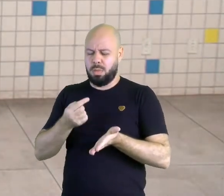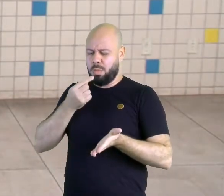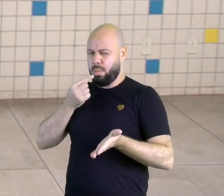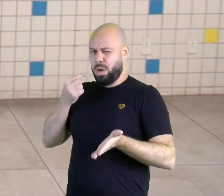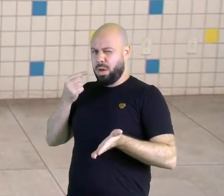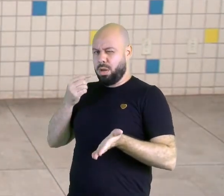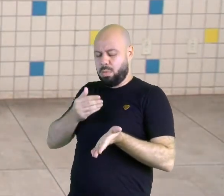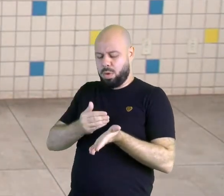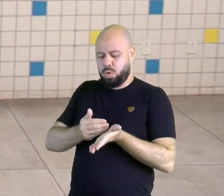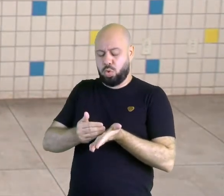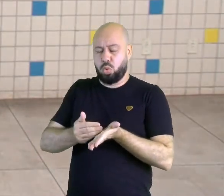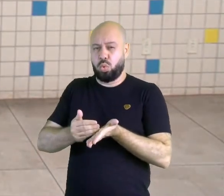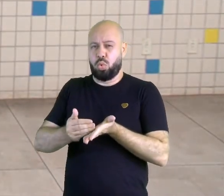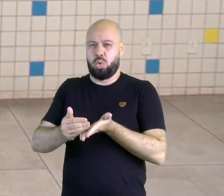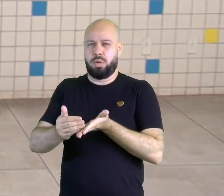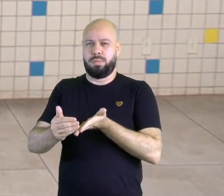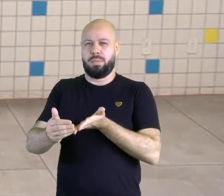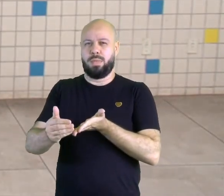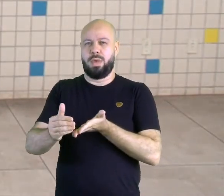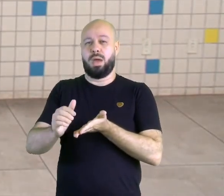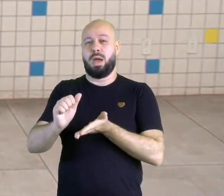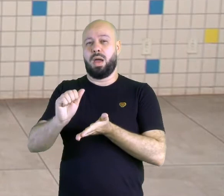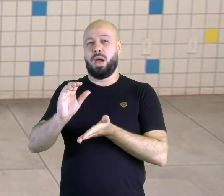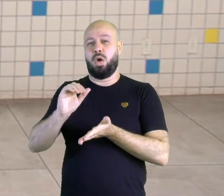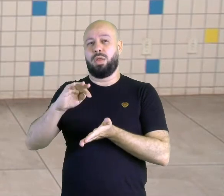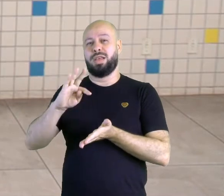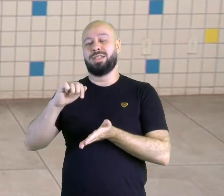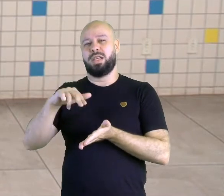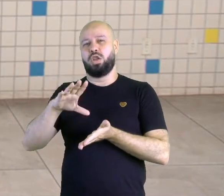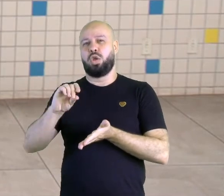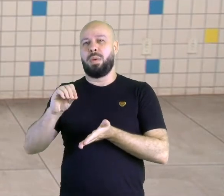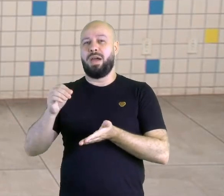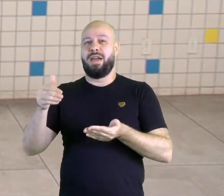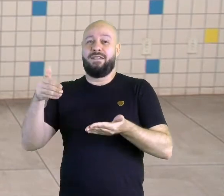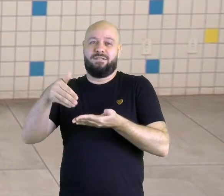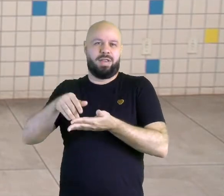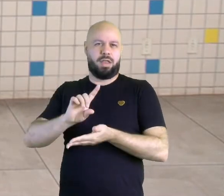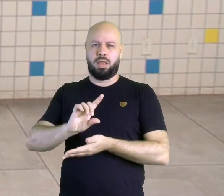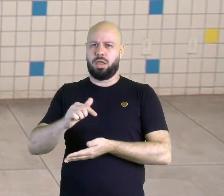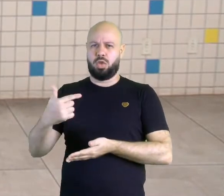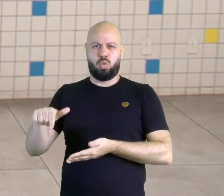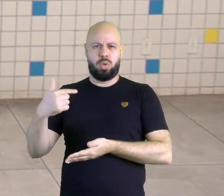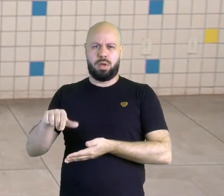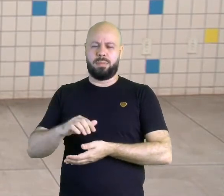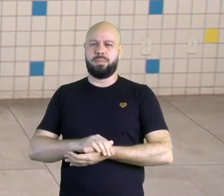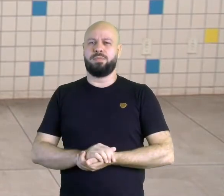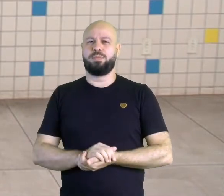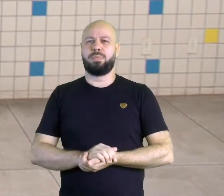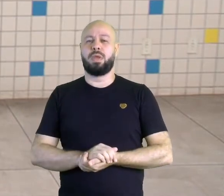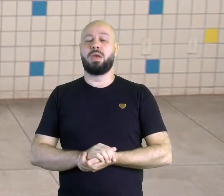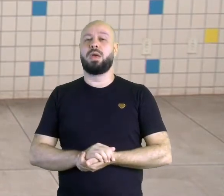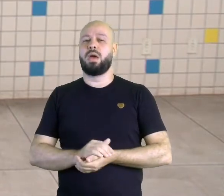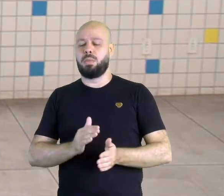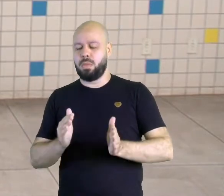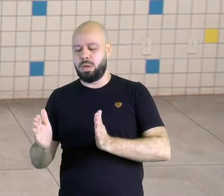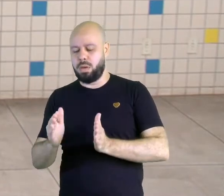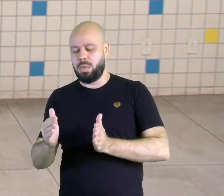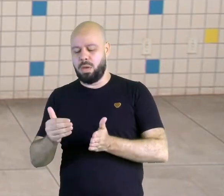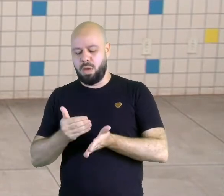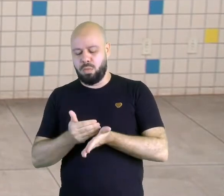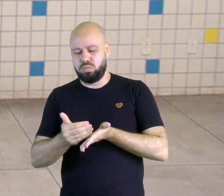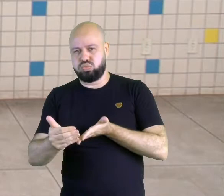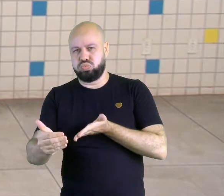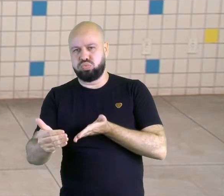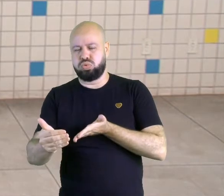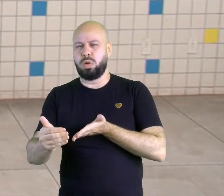passado, e ela está acontecendo, ainda não foi finalizada. Então é algo temporário, é algo momentâneo, diferente